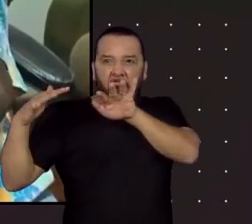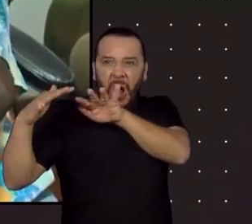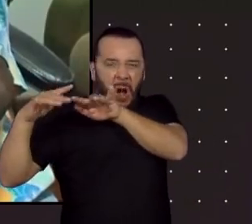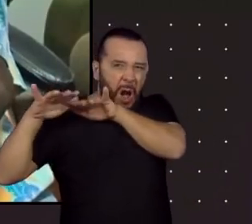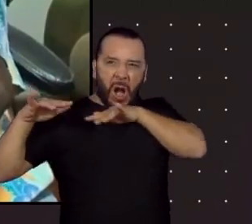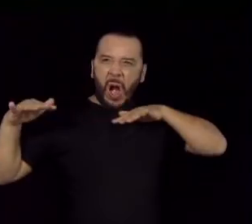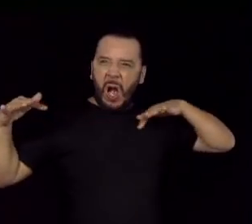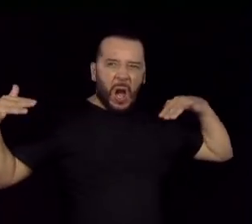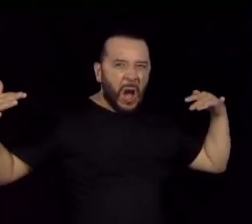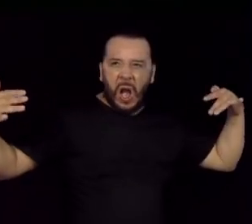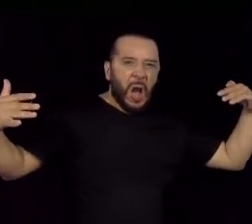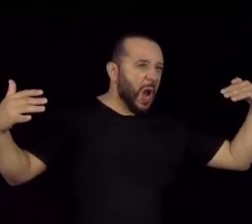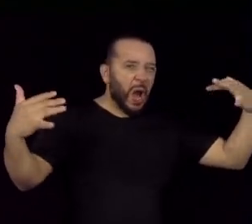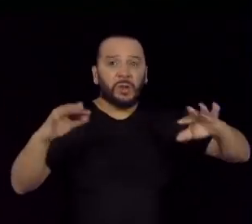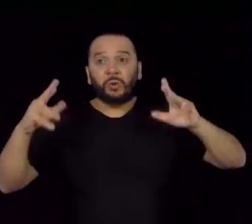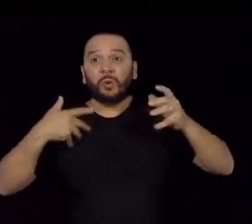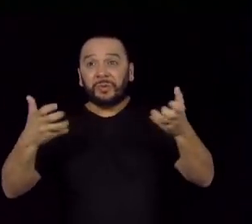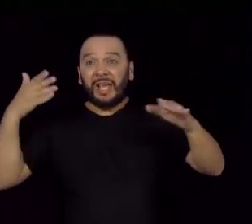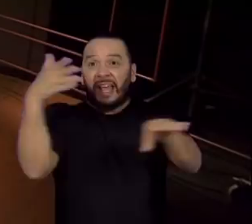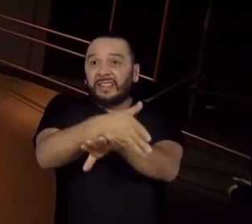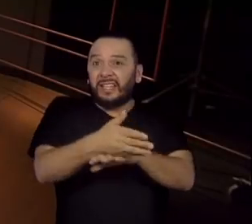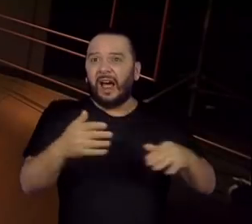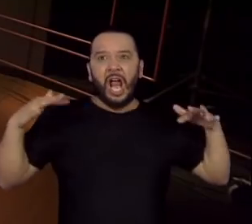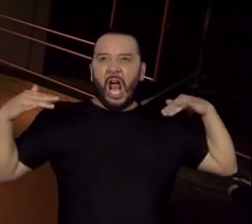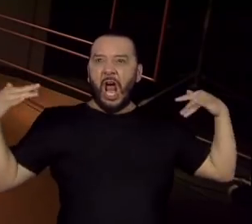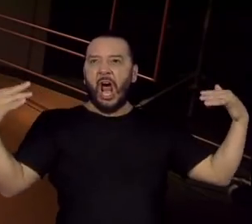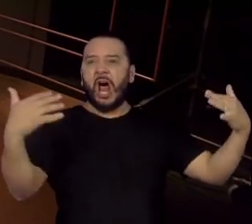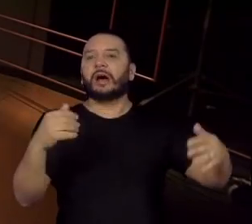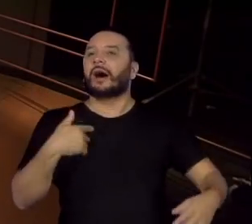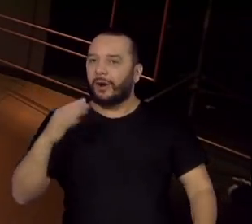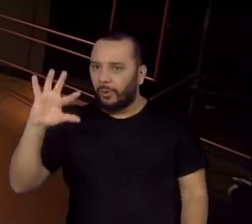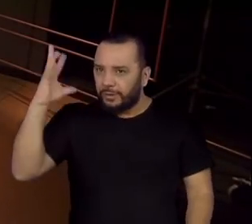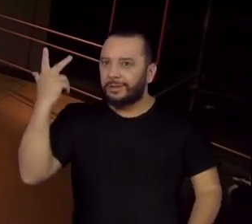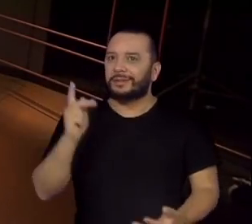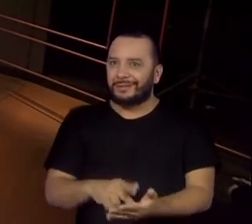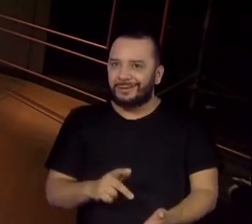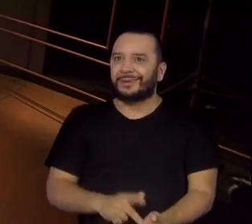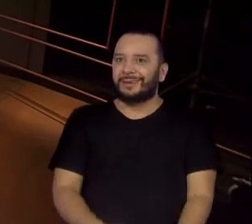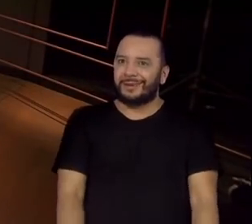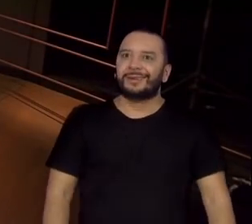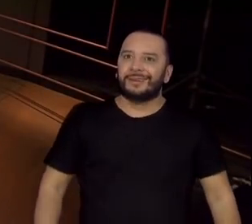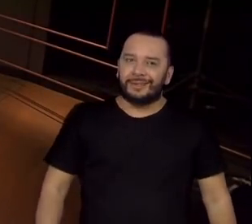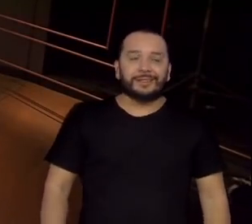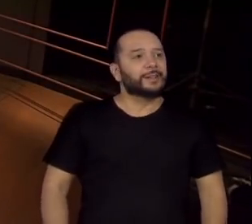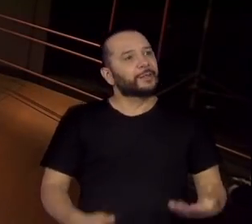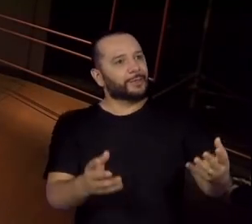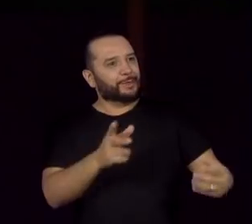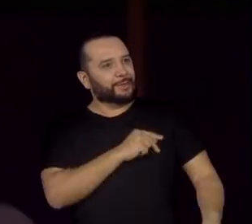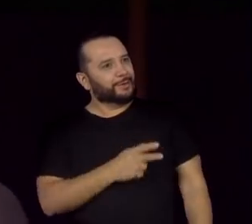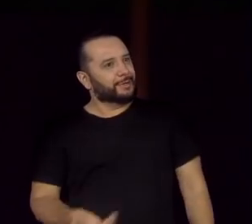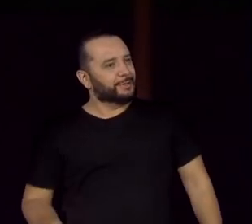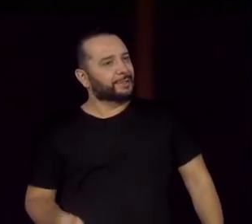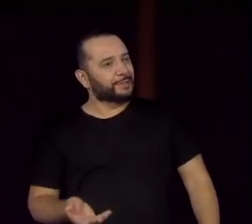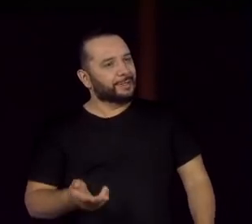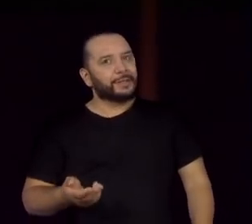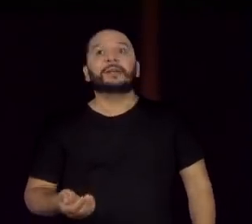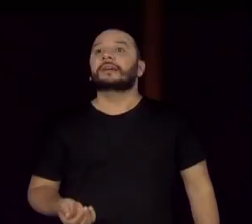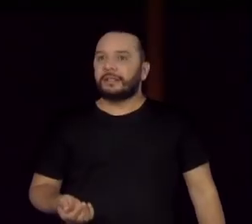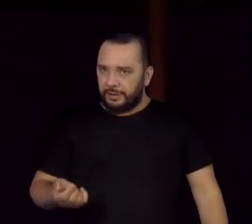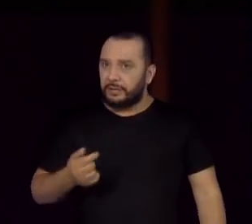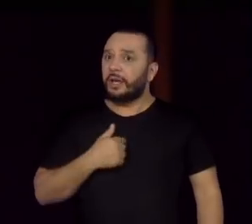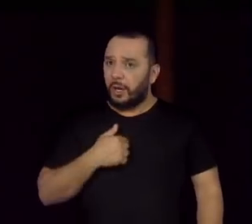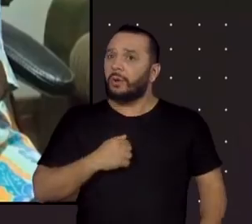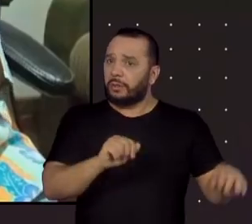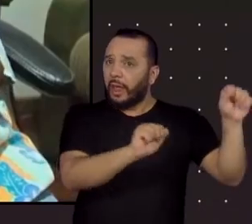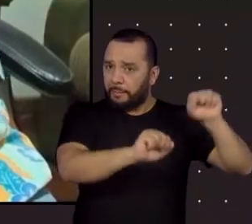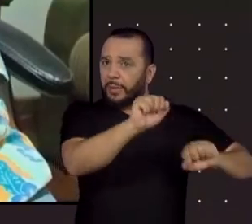aconteceu isso sim. Que maravilha. Que história maravilhosa. Eu lá depois. E eu carreguei aquele Joplin, dei banho nela,